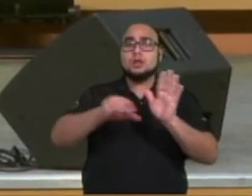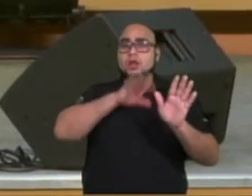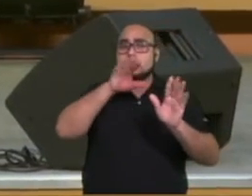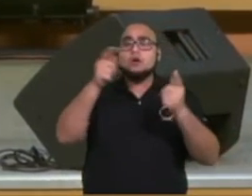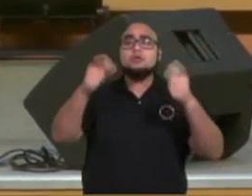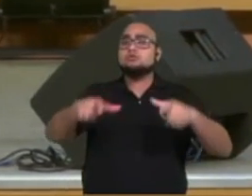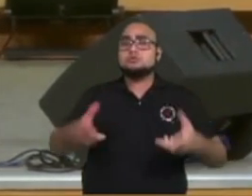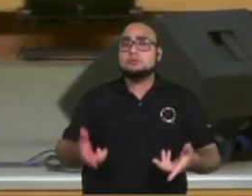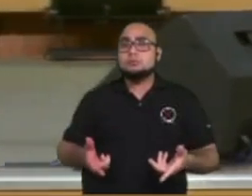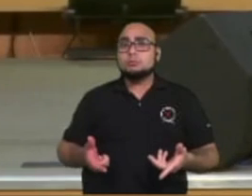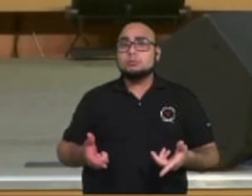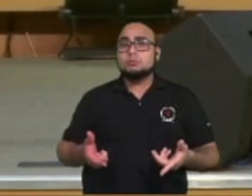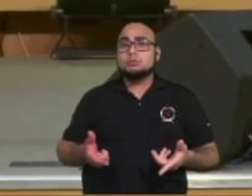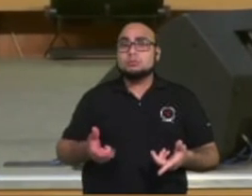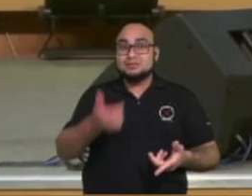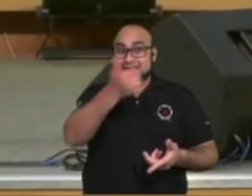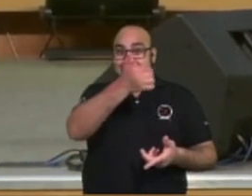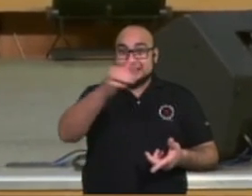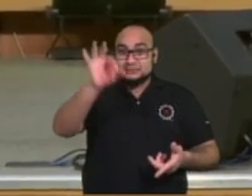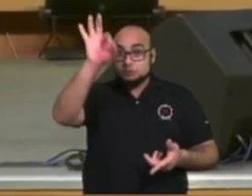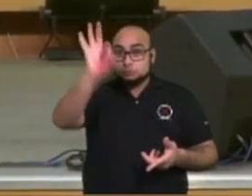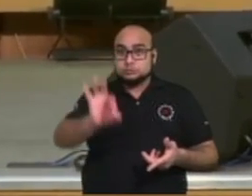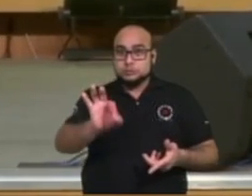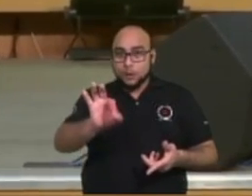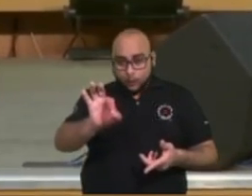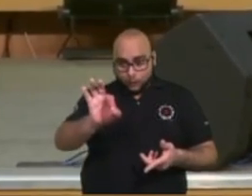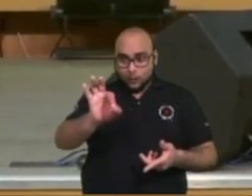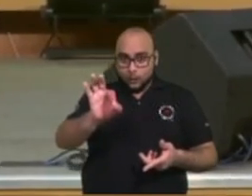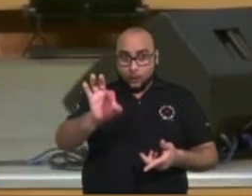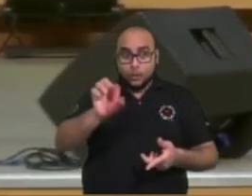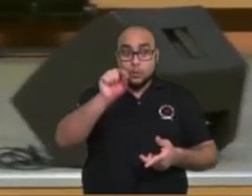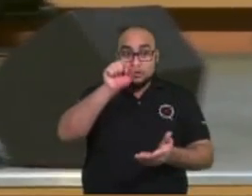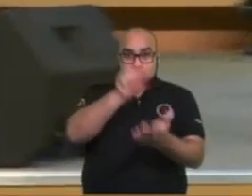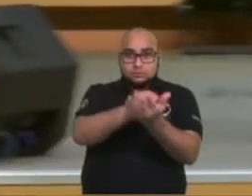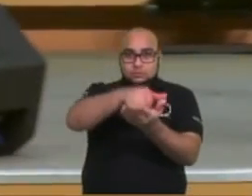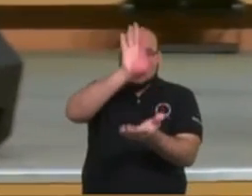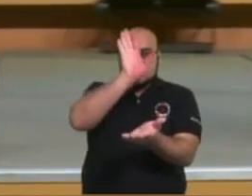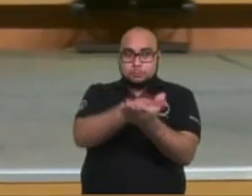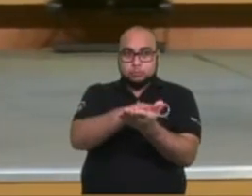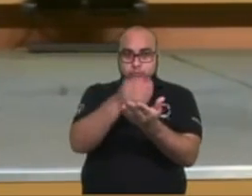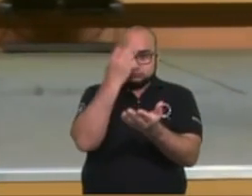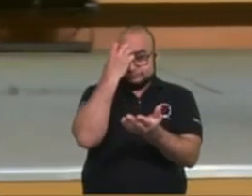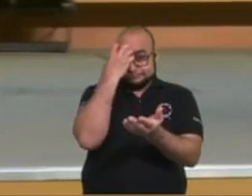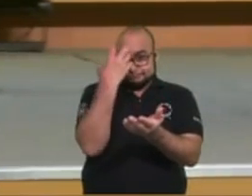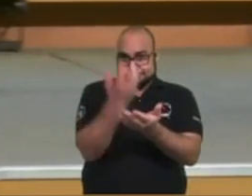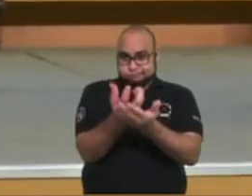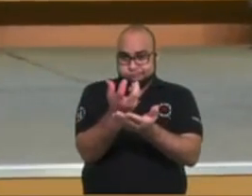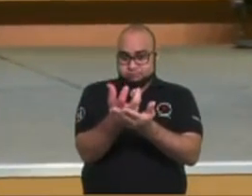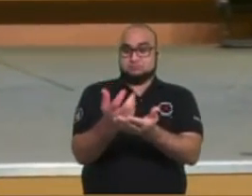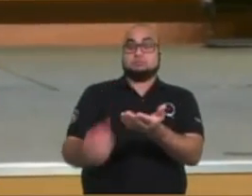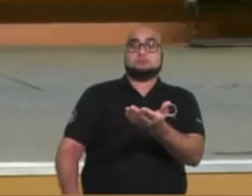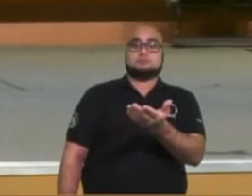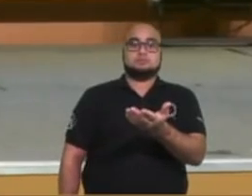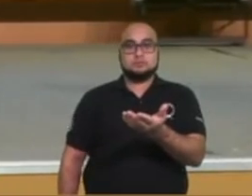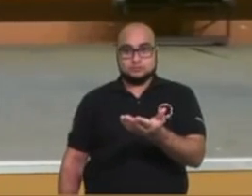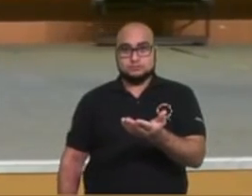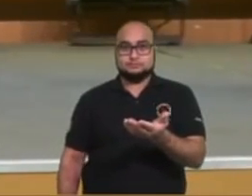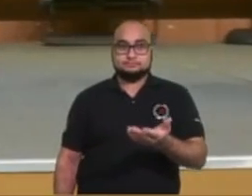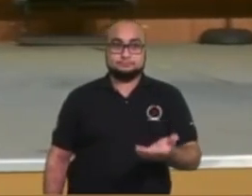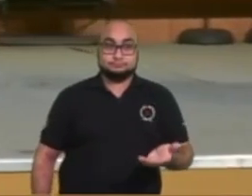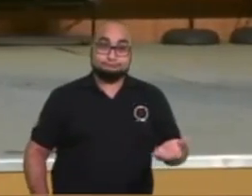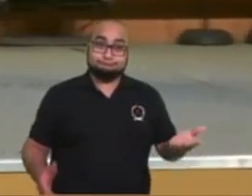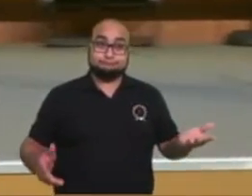segurei sem por cento de multa por sua legal Imposto de Renda eu tenho a pena do Povo Oi e o pior que a ganância